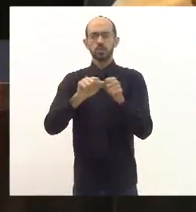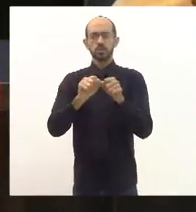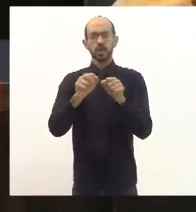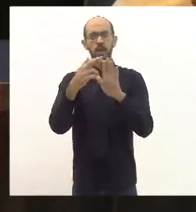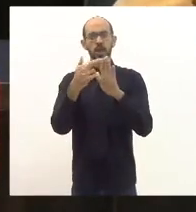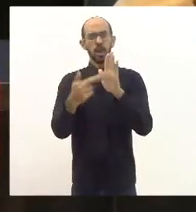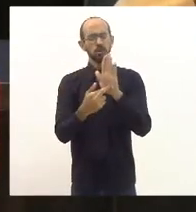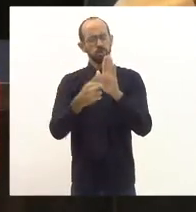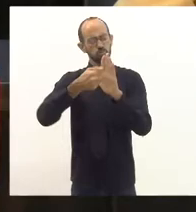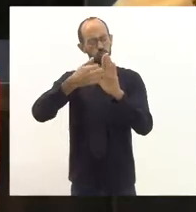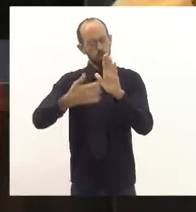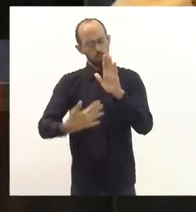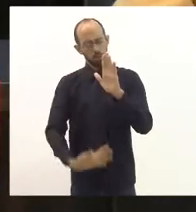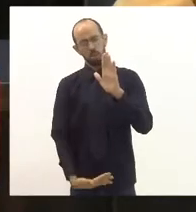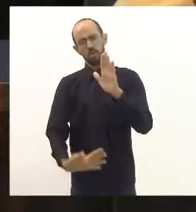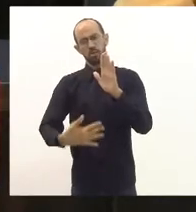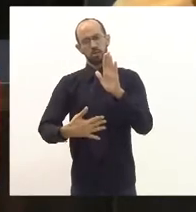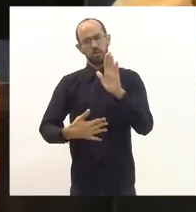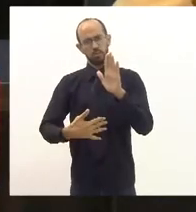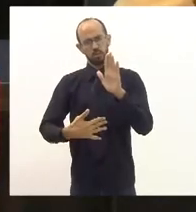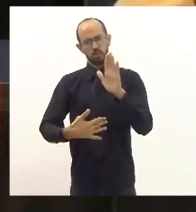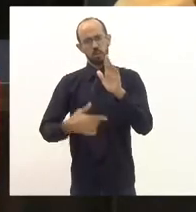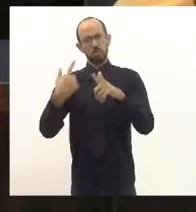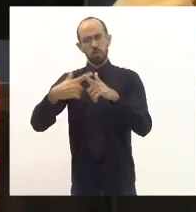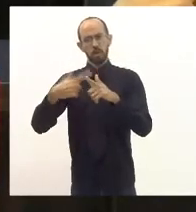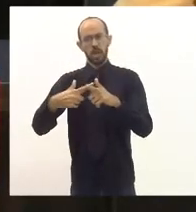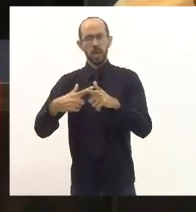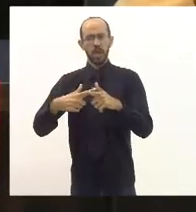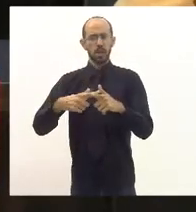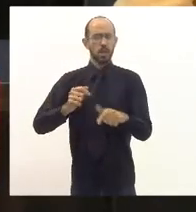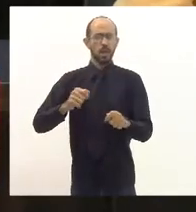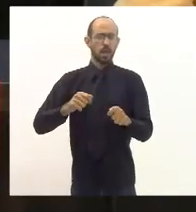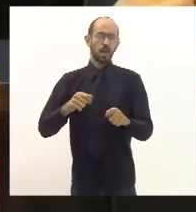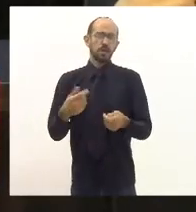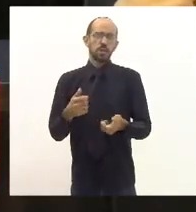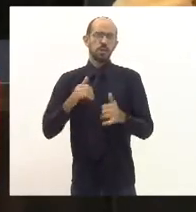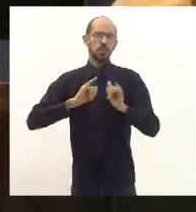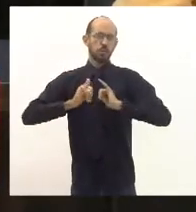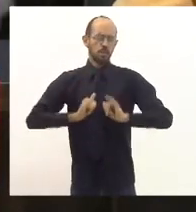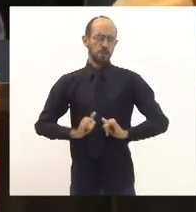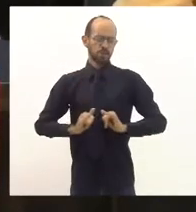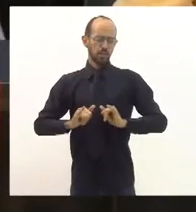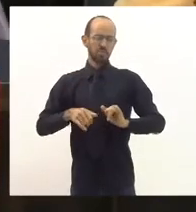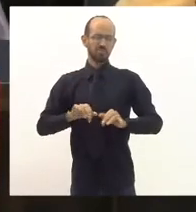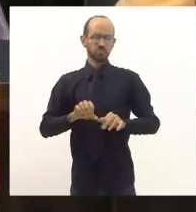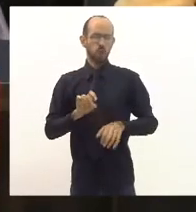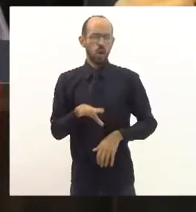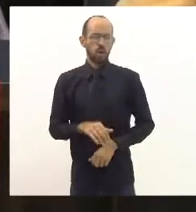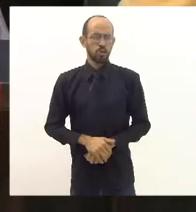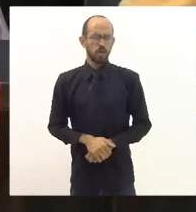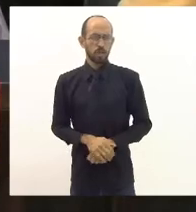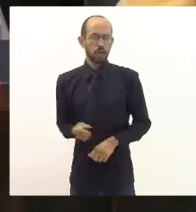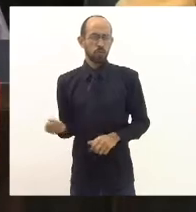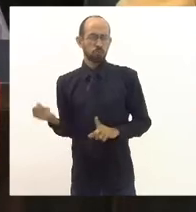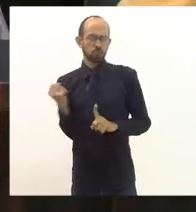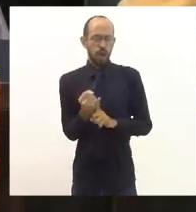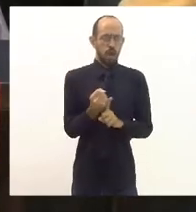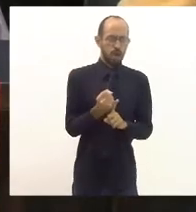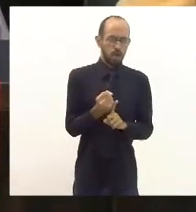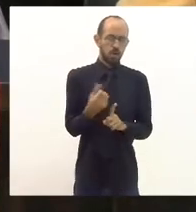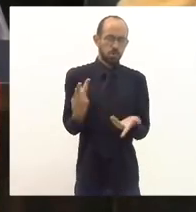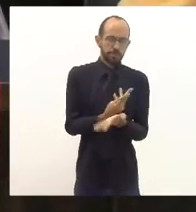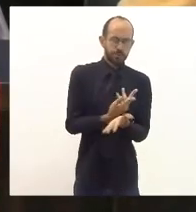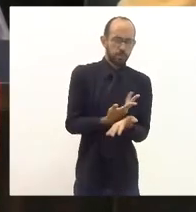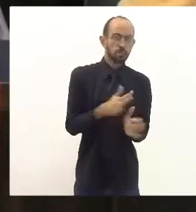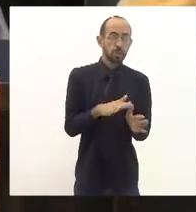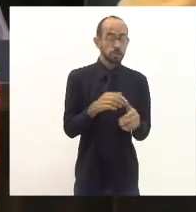relatórios detalhados. Porque uma coisa é dizer um dado frio, houve tantos assassinatos. Outra coisa é dizer em